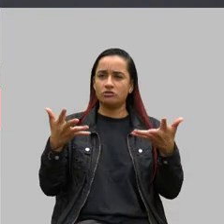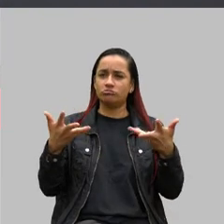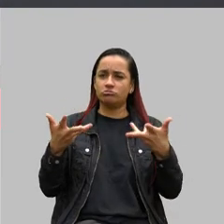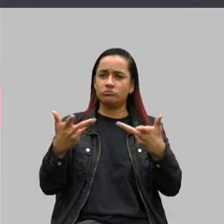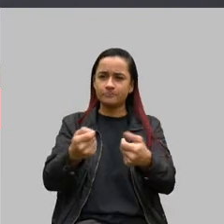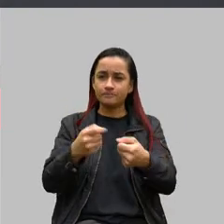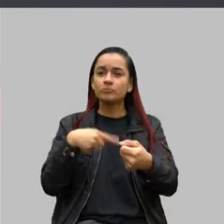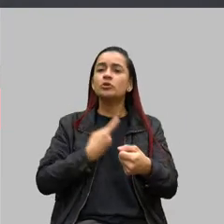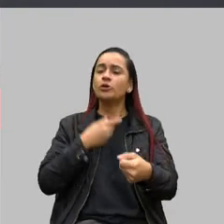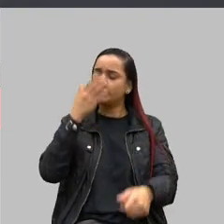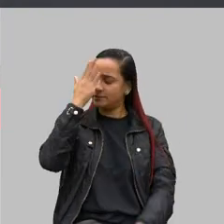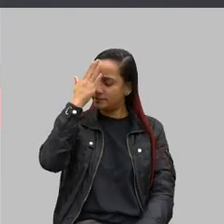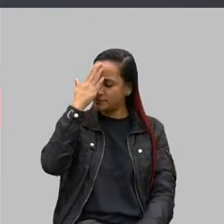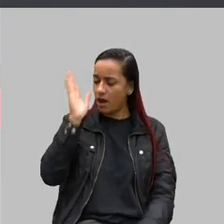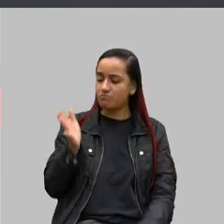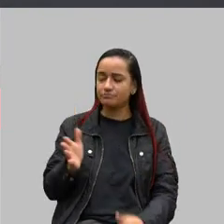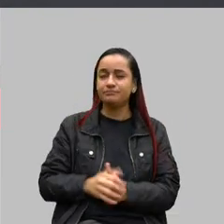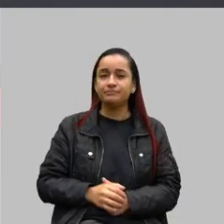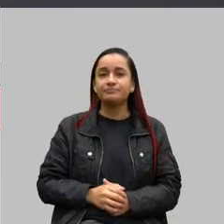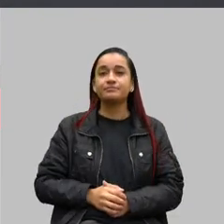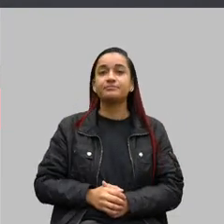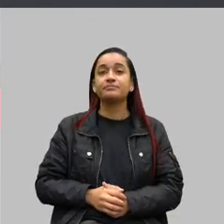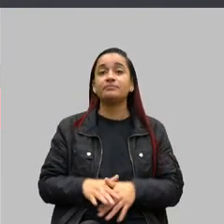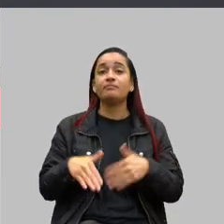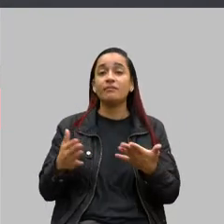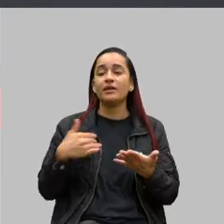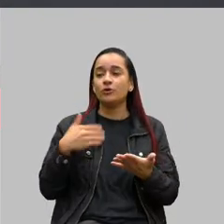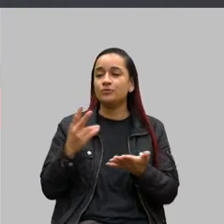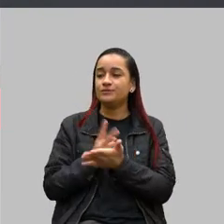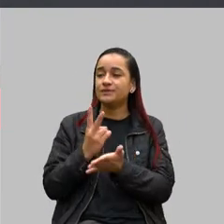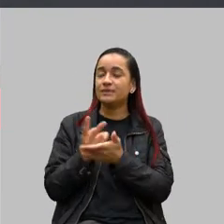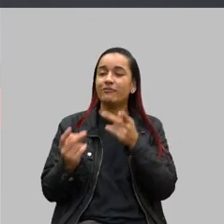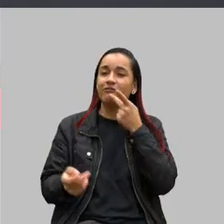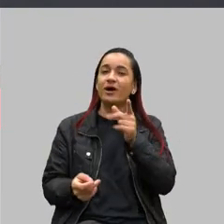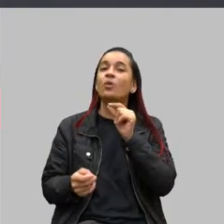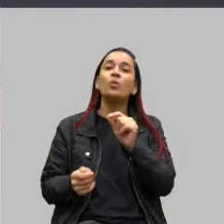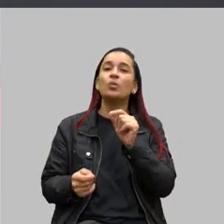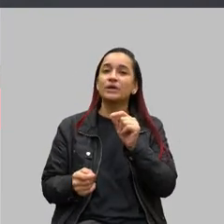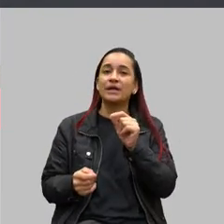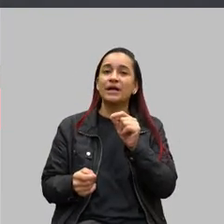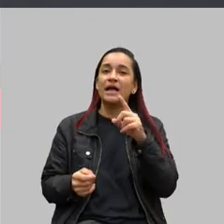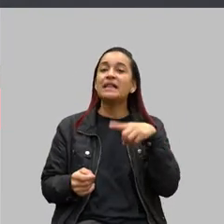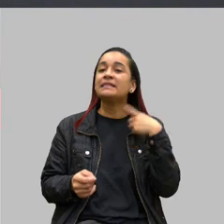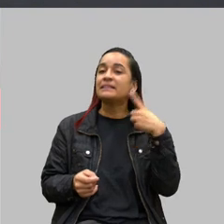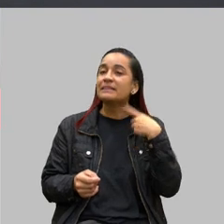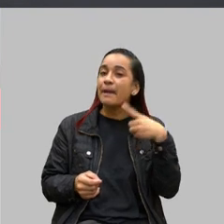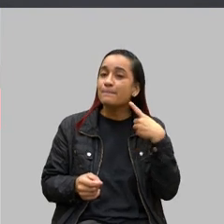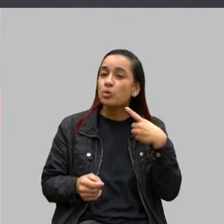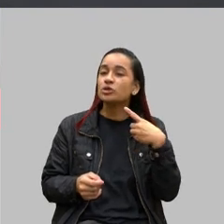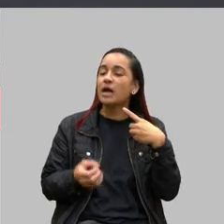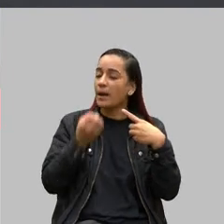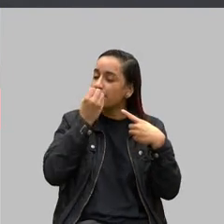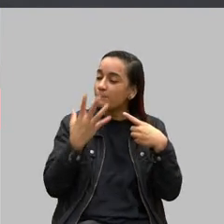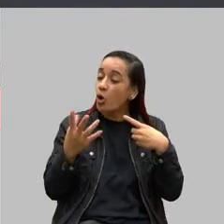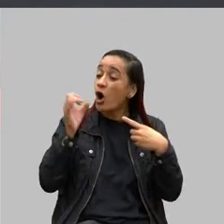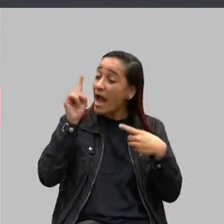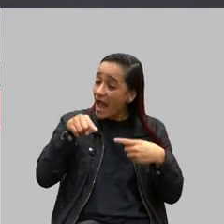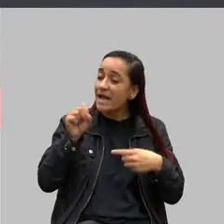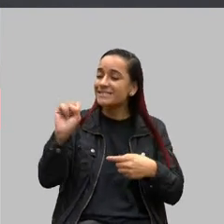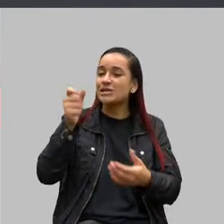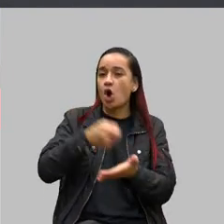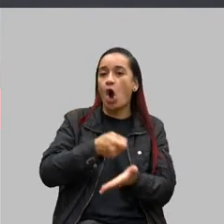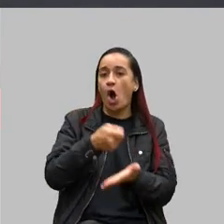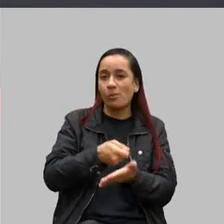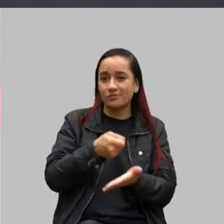testemunha aqui e e e eu falo que brincar aqui Deputado Deputado parceiro não é é quem cobra né E quem cobra